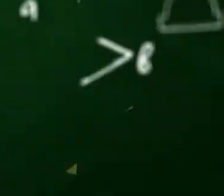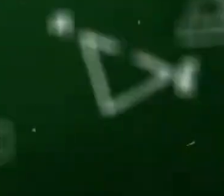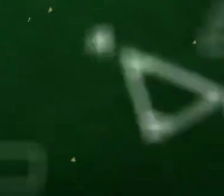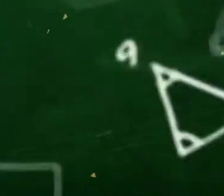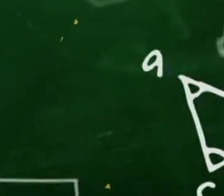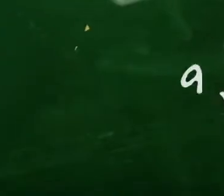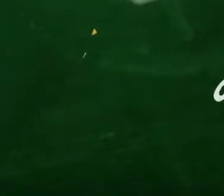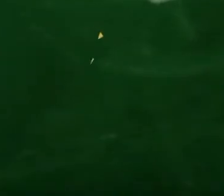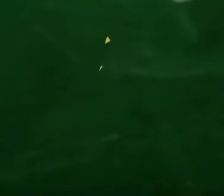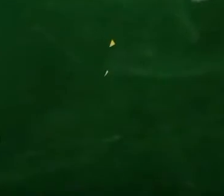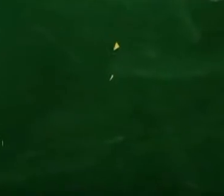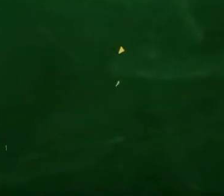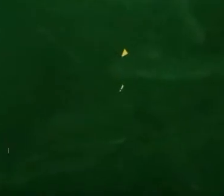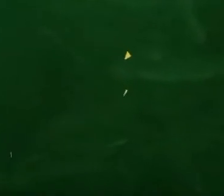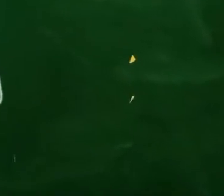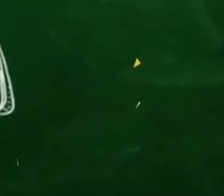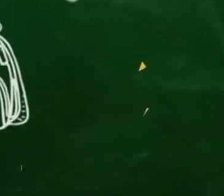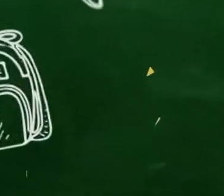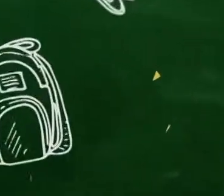o